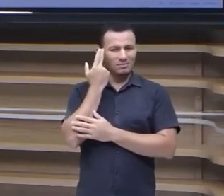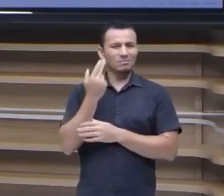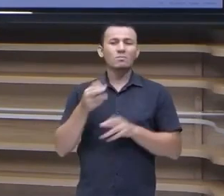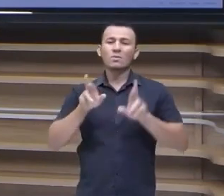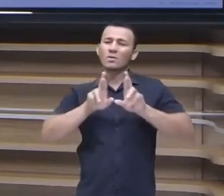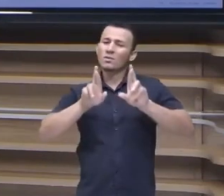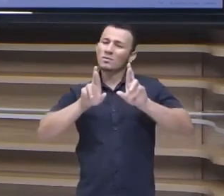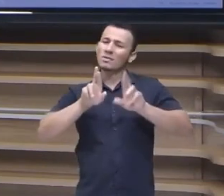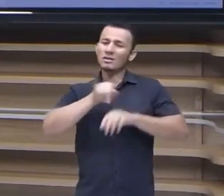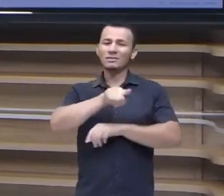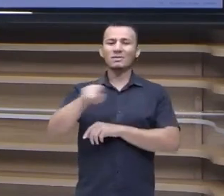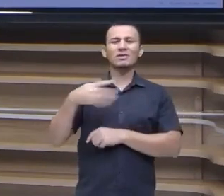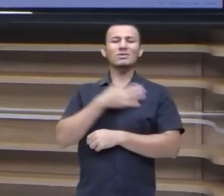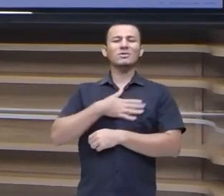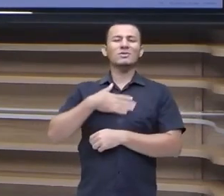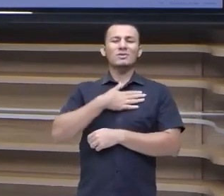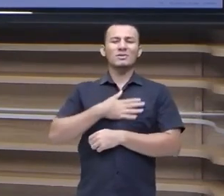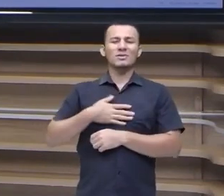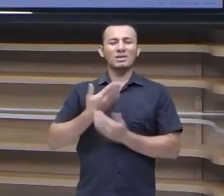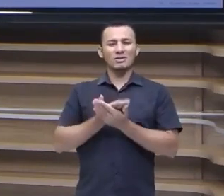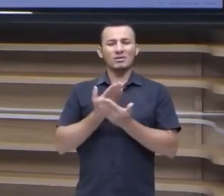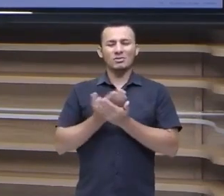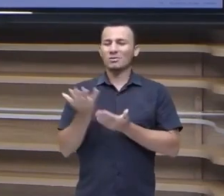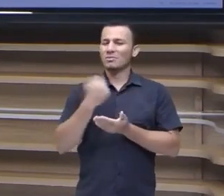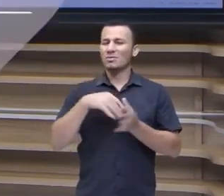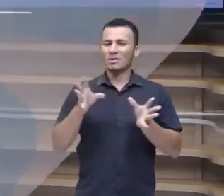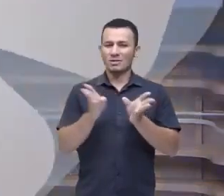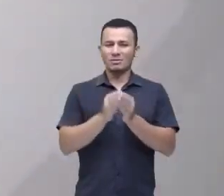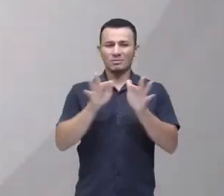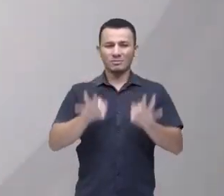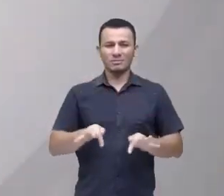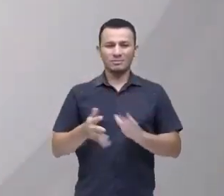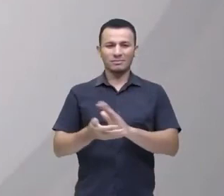tenham gostado da aula. Vamos para nossas considerações finais.